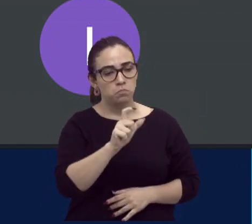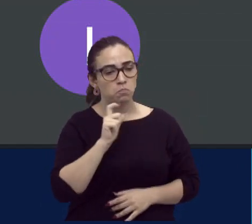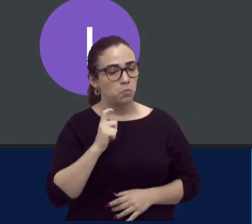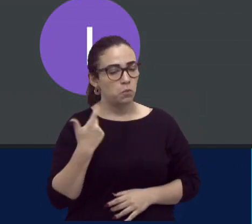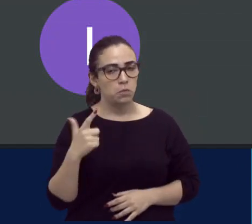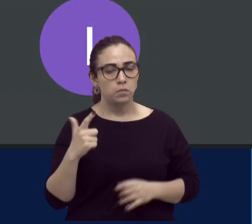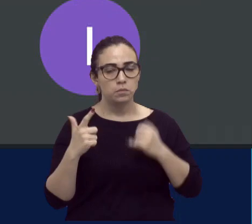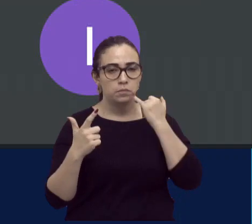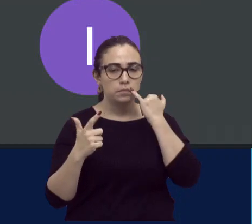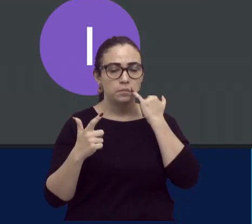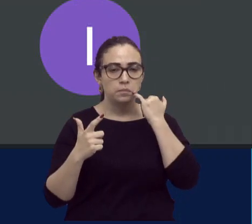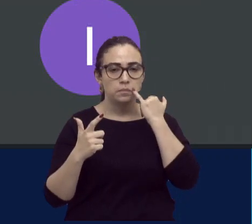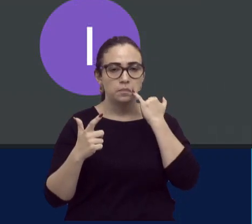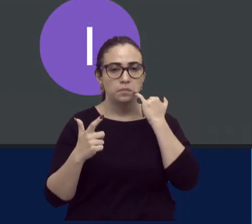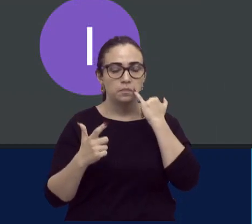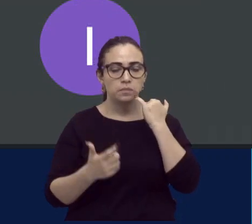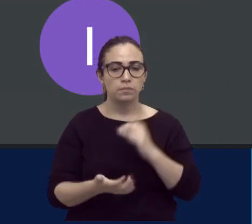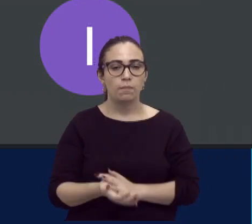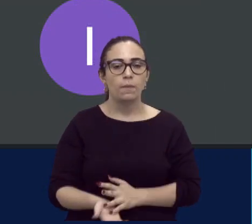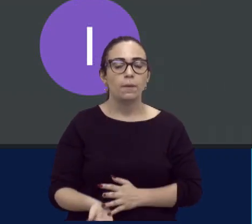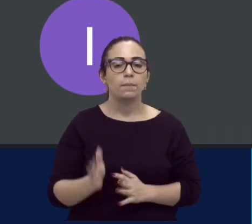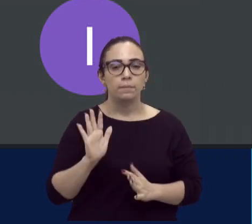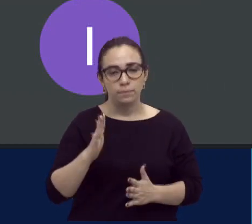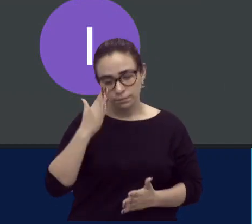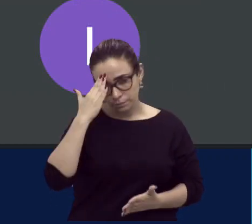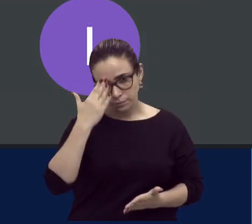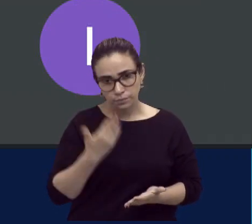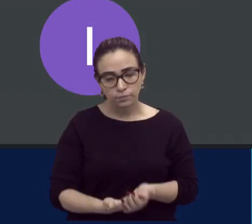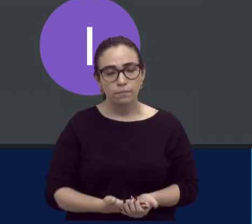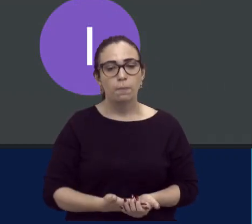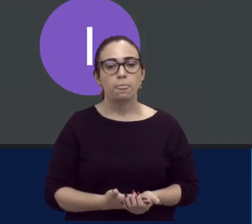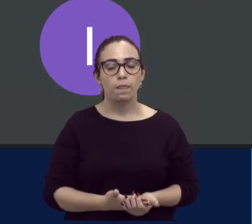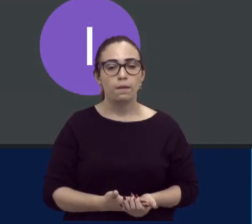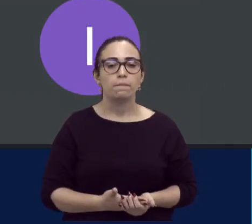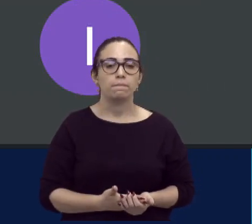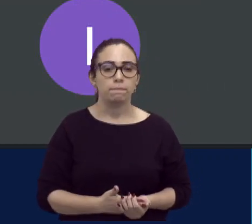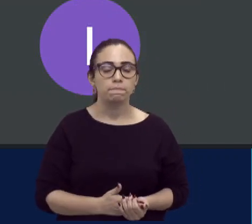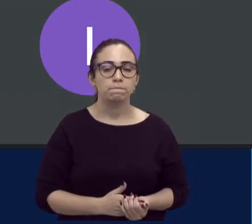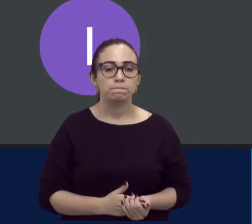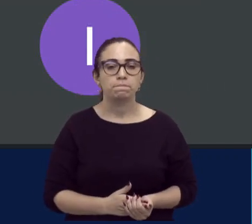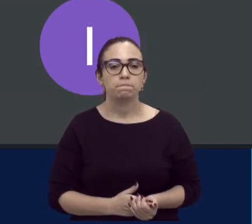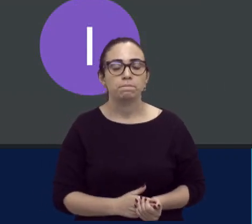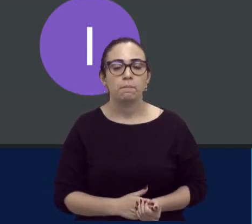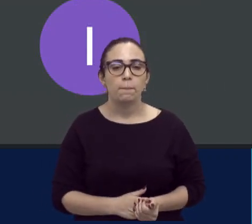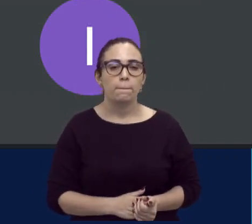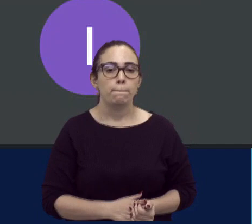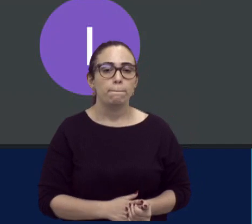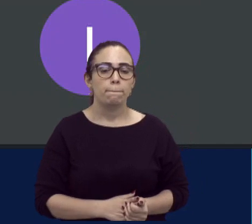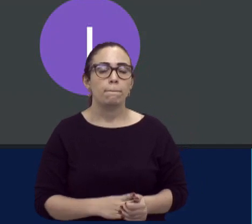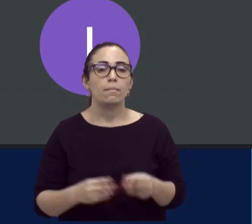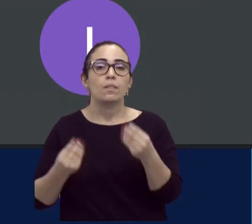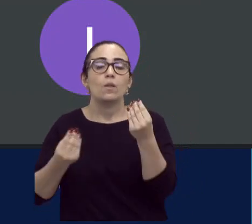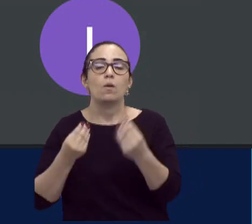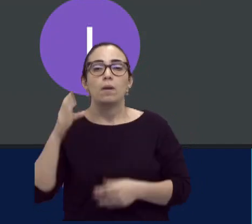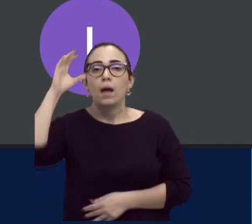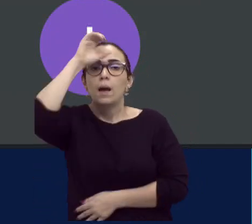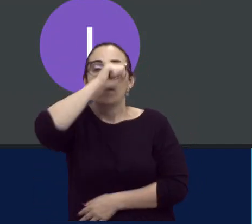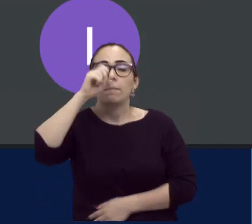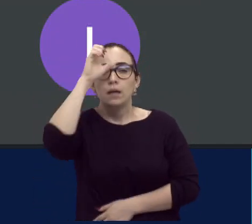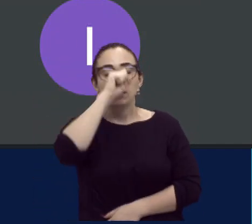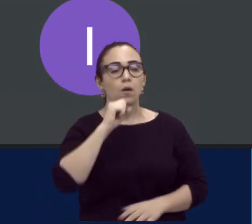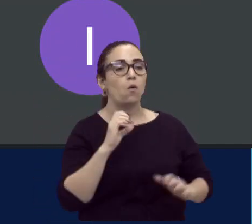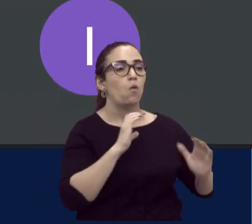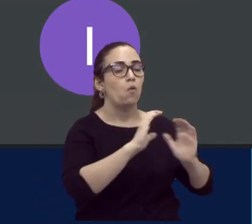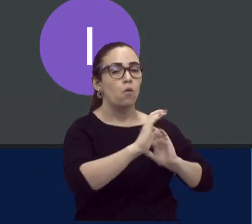agressivo, mas eu acredito que tem muito a ver do como eu aprendi a me comunicar,